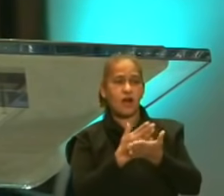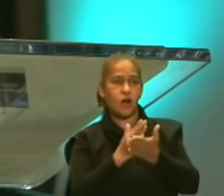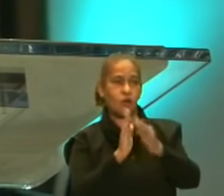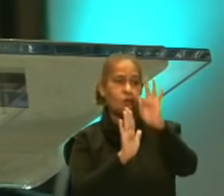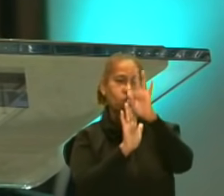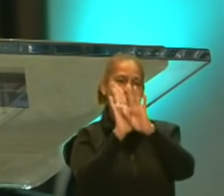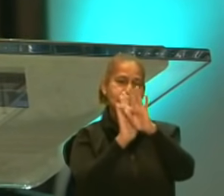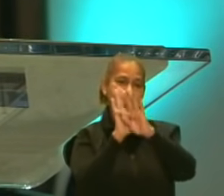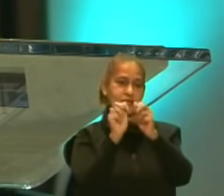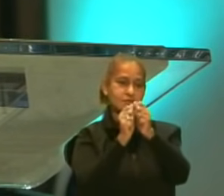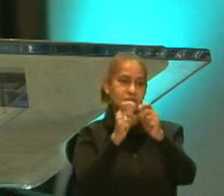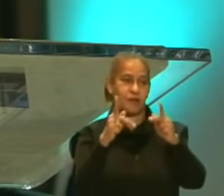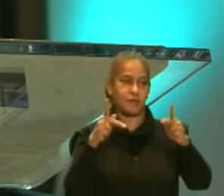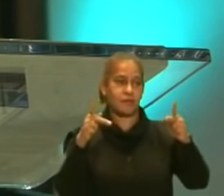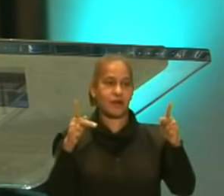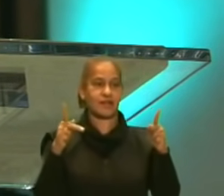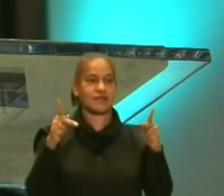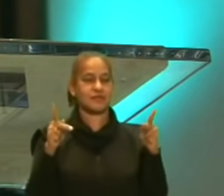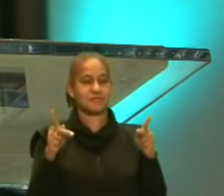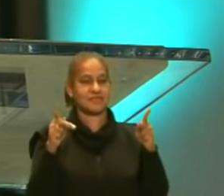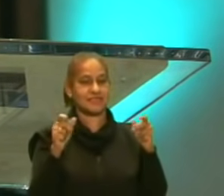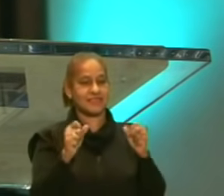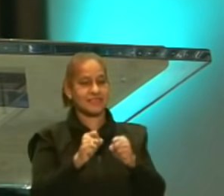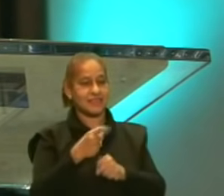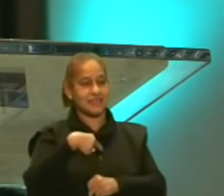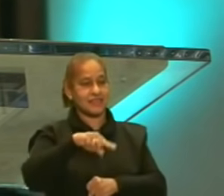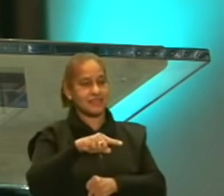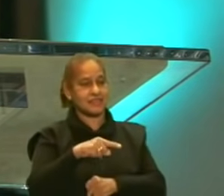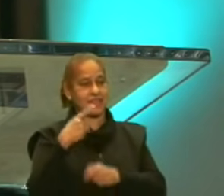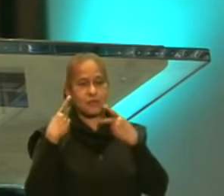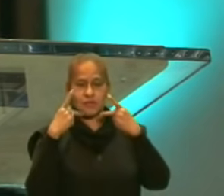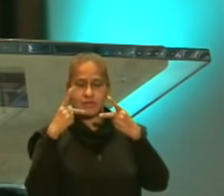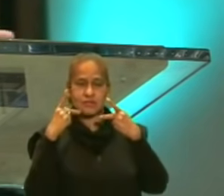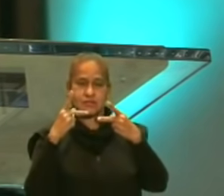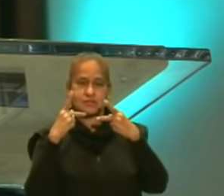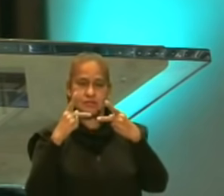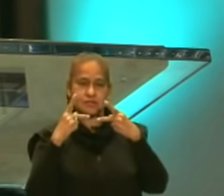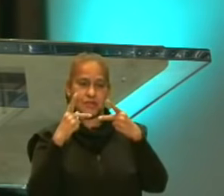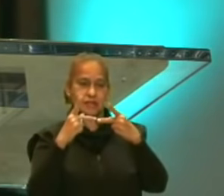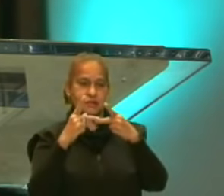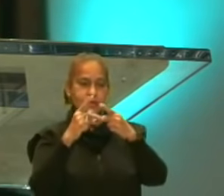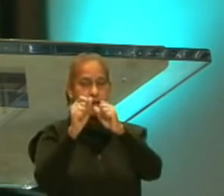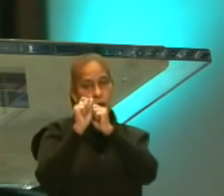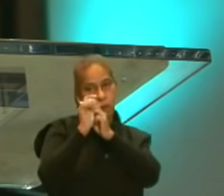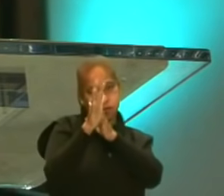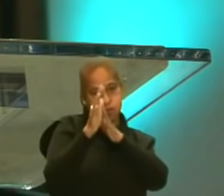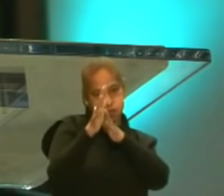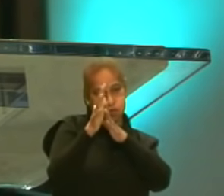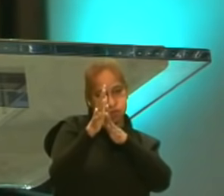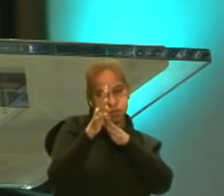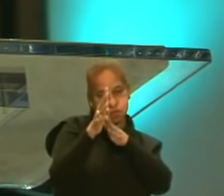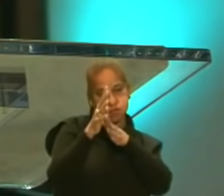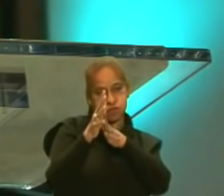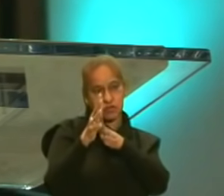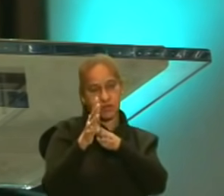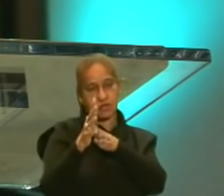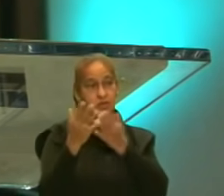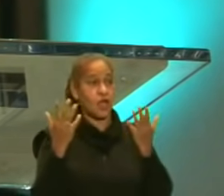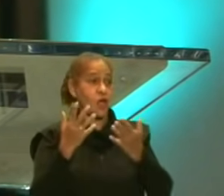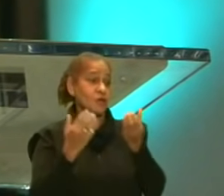do livro do Apocalipse e temos falado sobre as trombetas. E hoje eu quero falar sobre